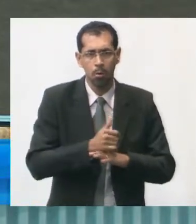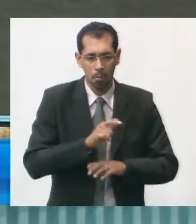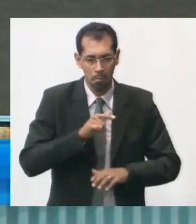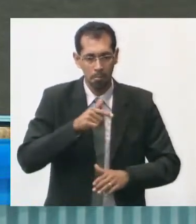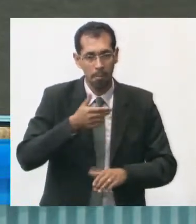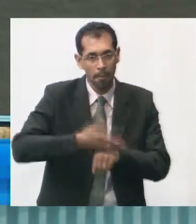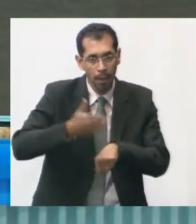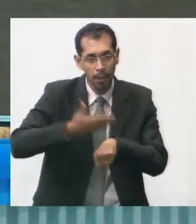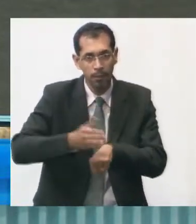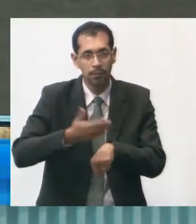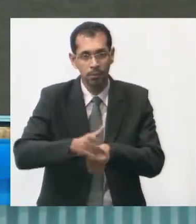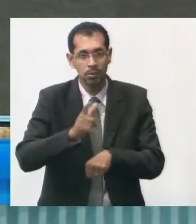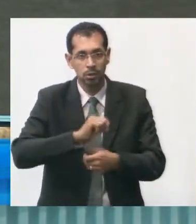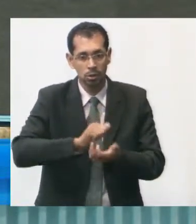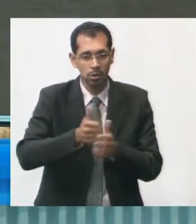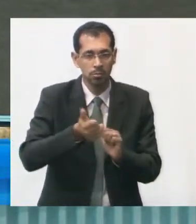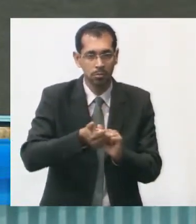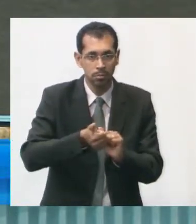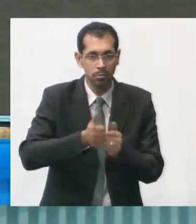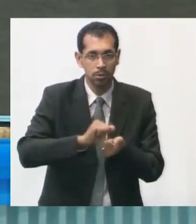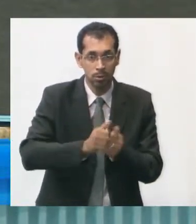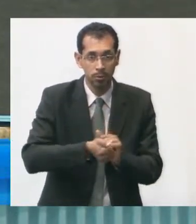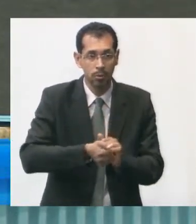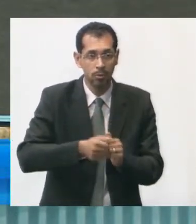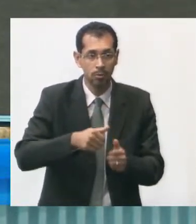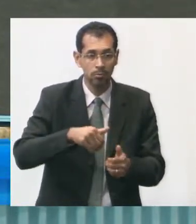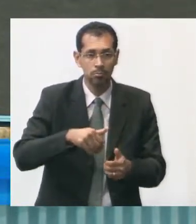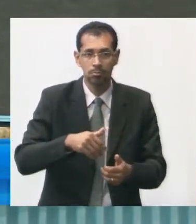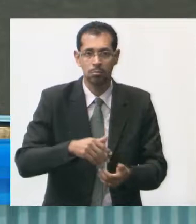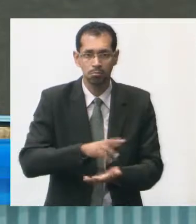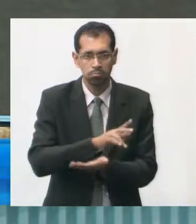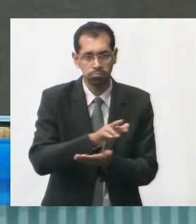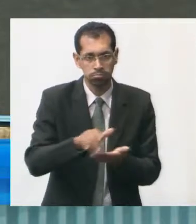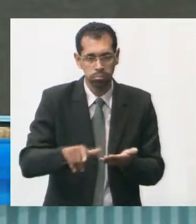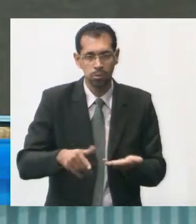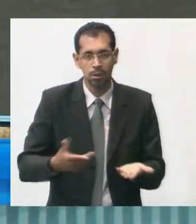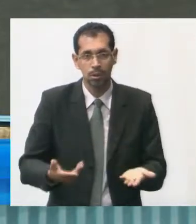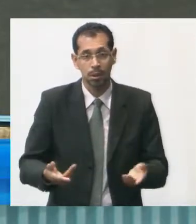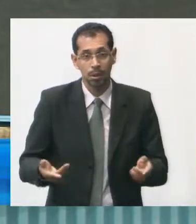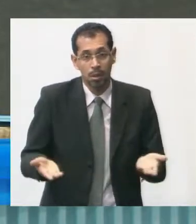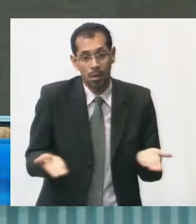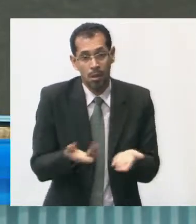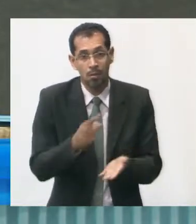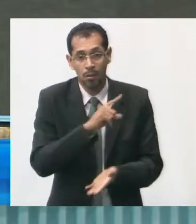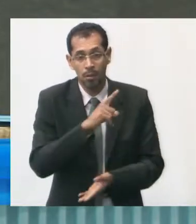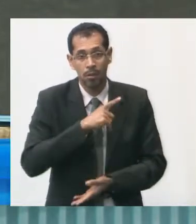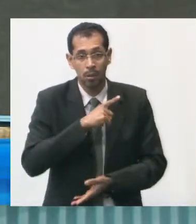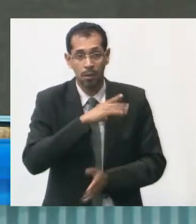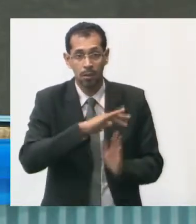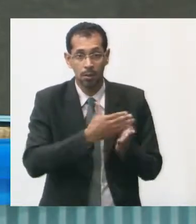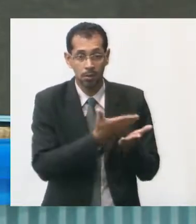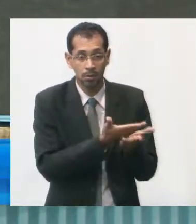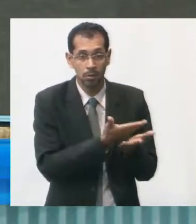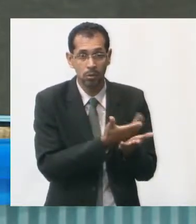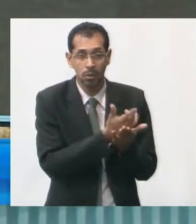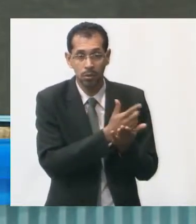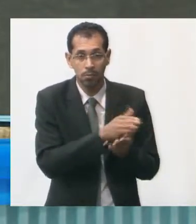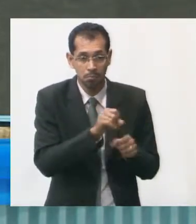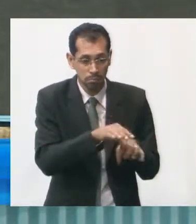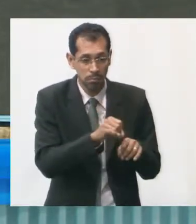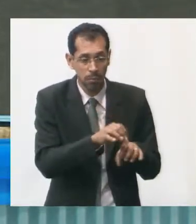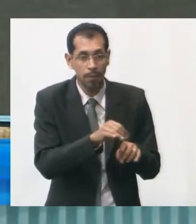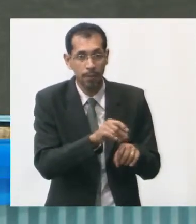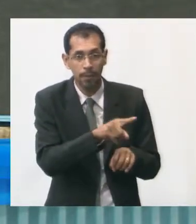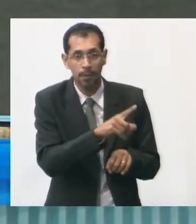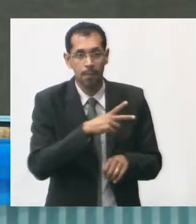competência. Então, a guarderia, como essa escolinha que abriu particular, porque eles usam a área pública, a prefeitura. Eu costumo